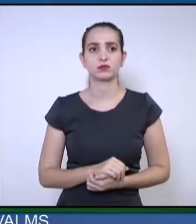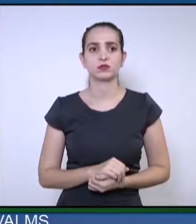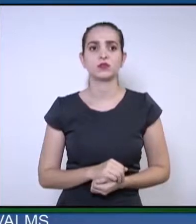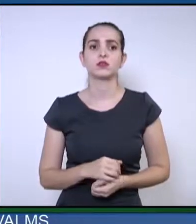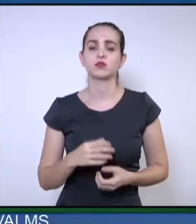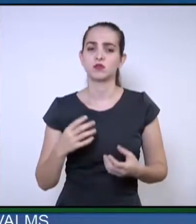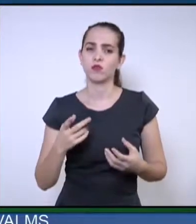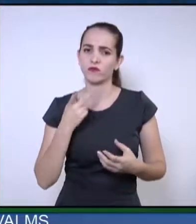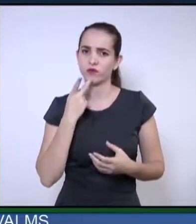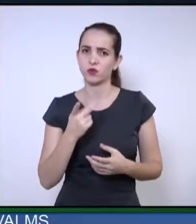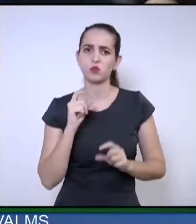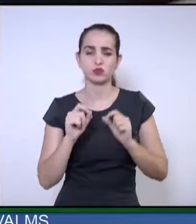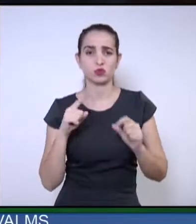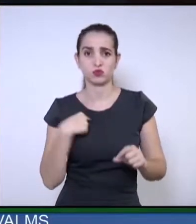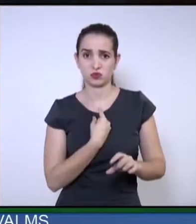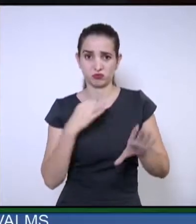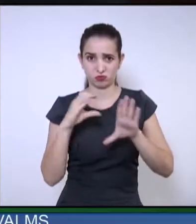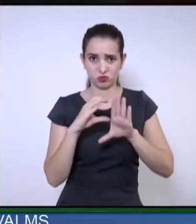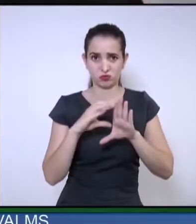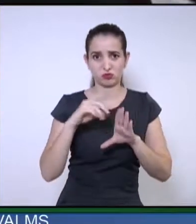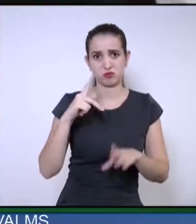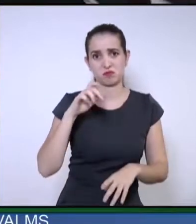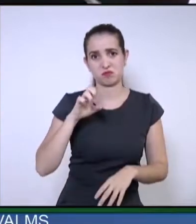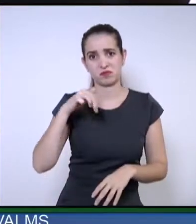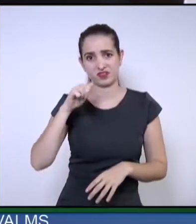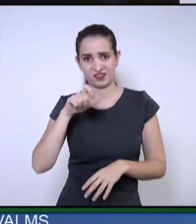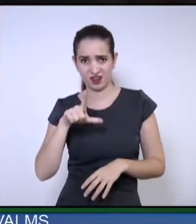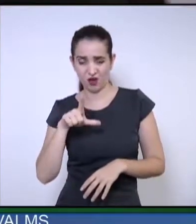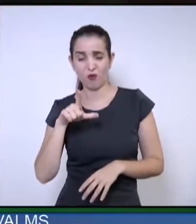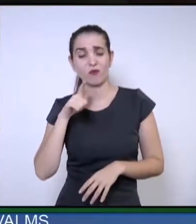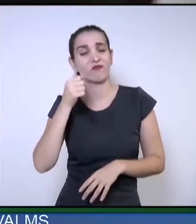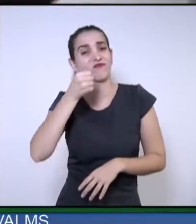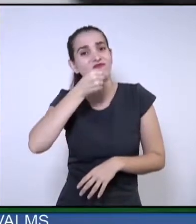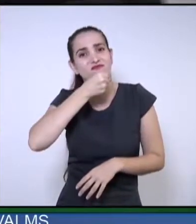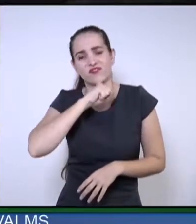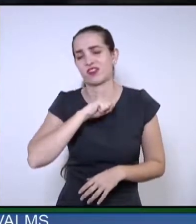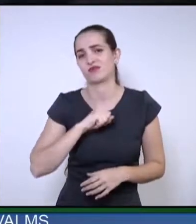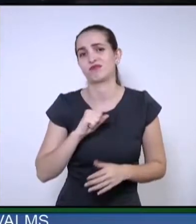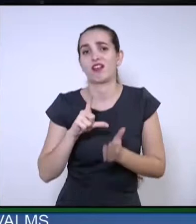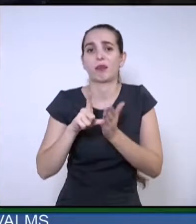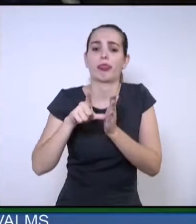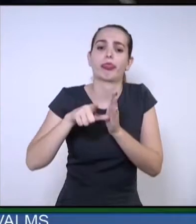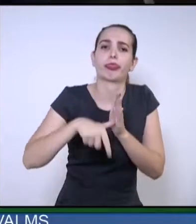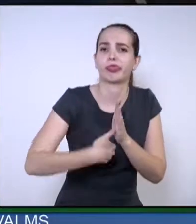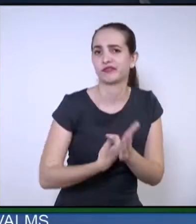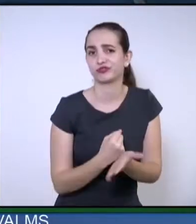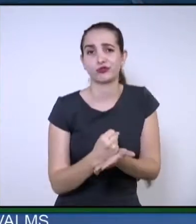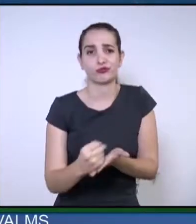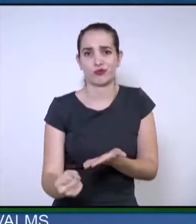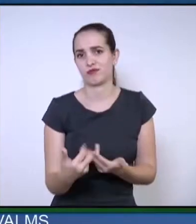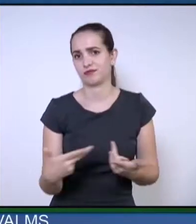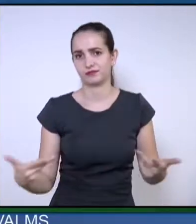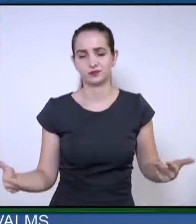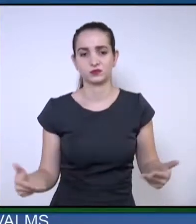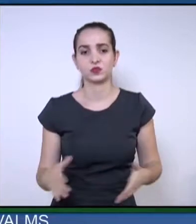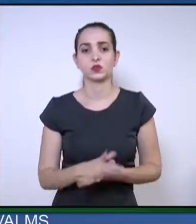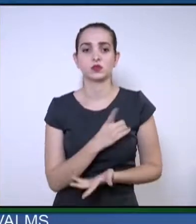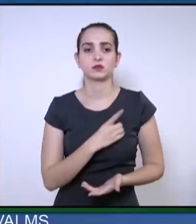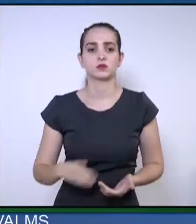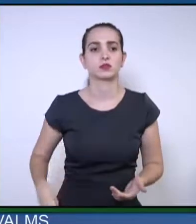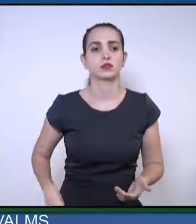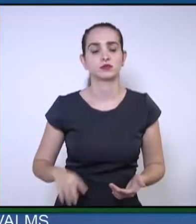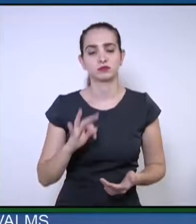muita propriedade, o nosso Código Penal está ultrapassado. O deputado Fábio